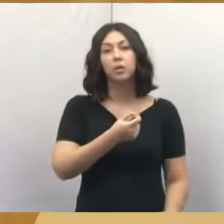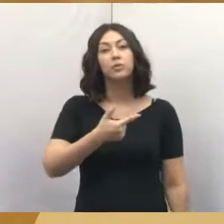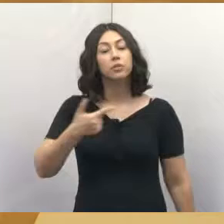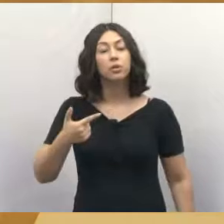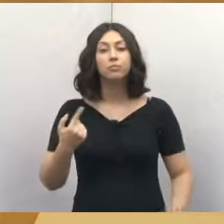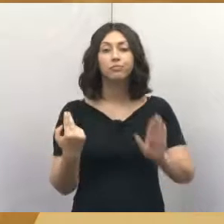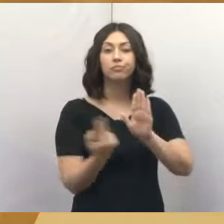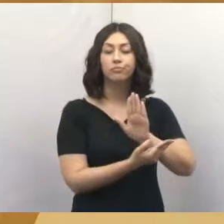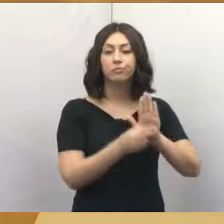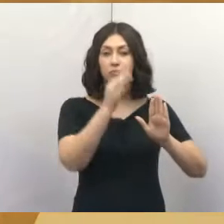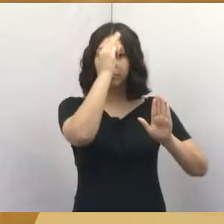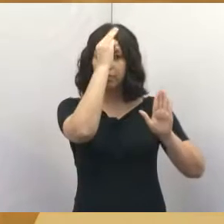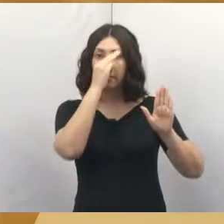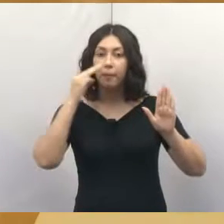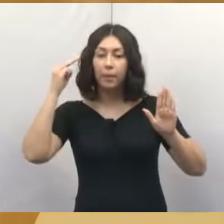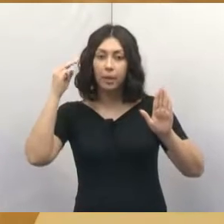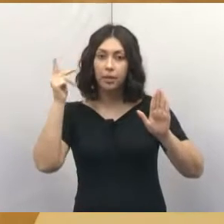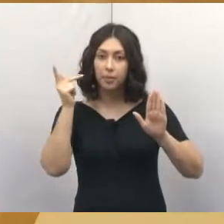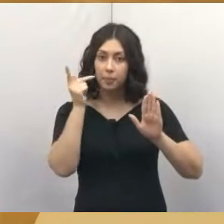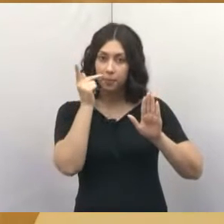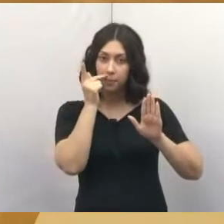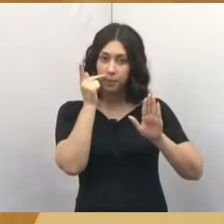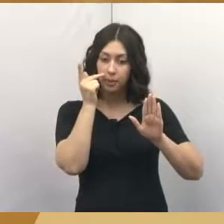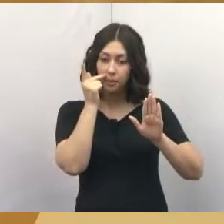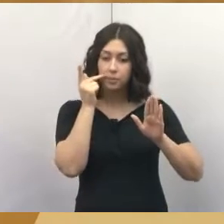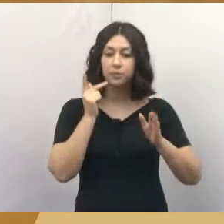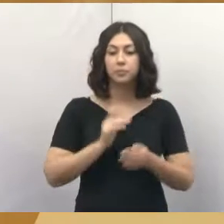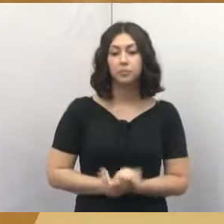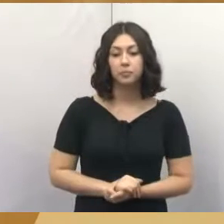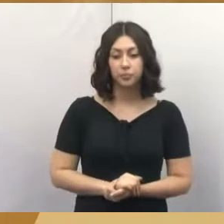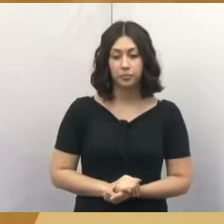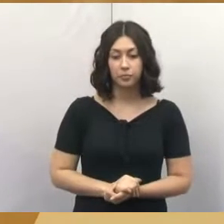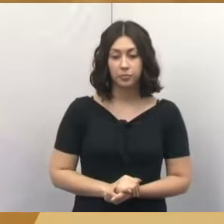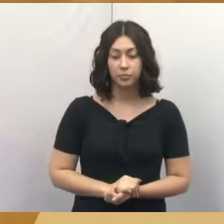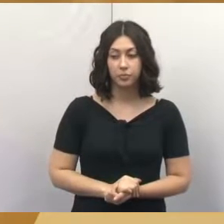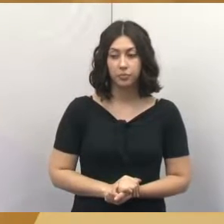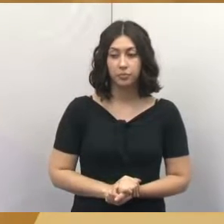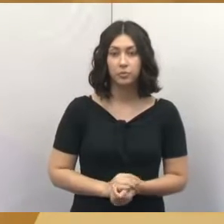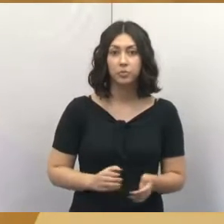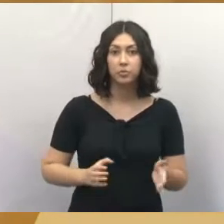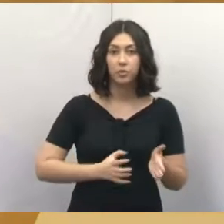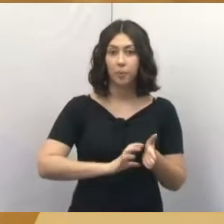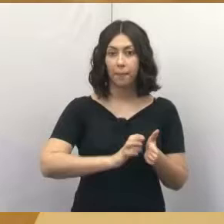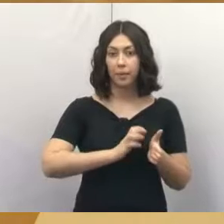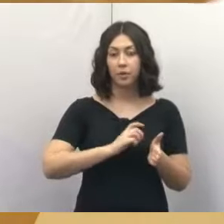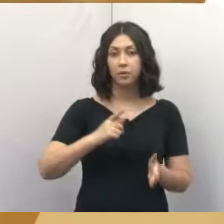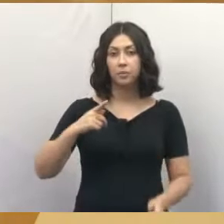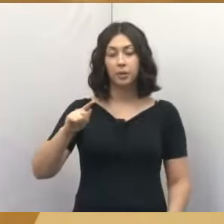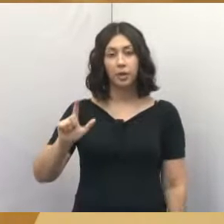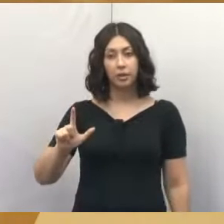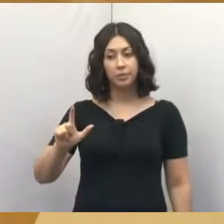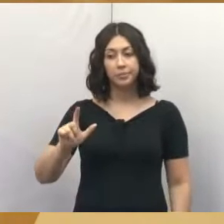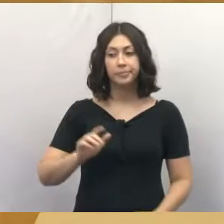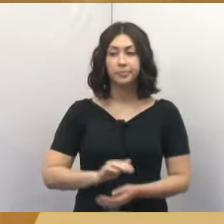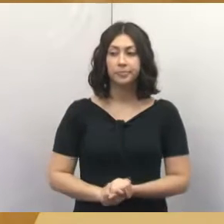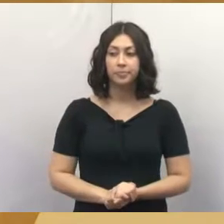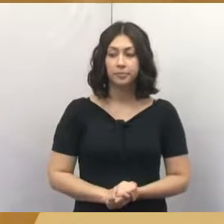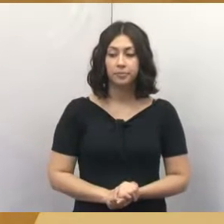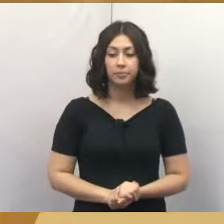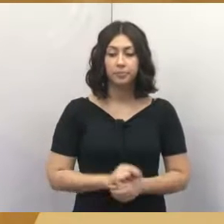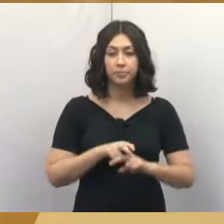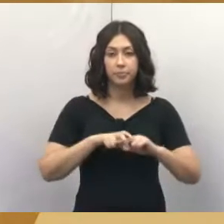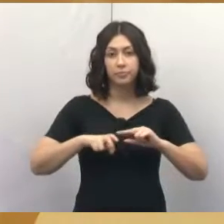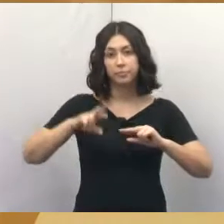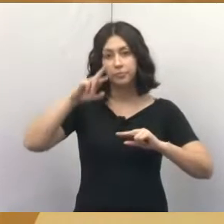vereadora do PSDB, e Paulo Ferreira da Silva, Paulinho dos Condutores, vereadores do PL, presidente da mesa diretora no